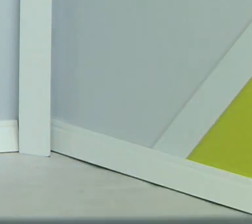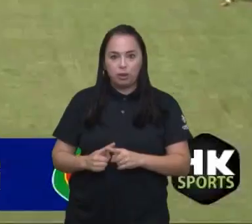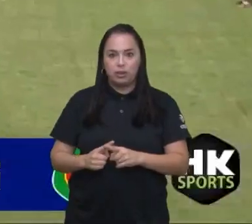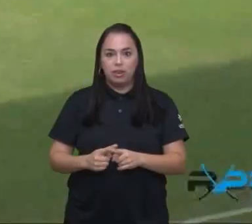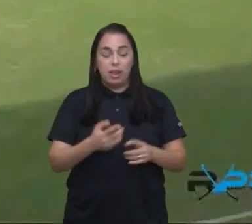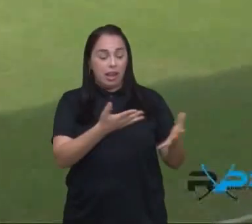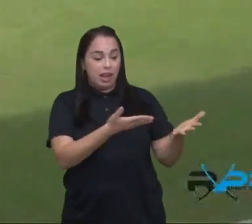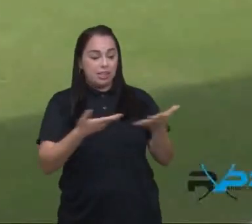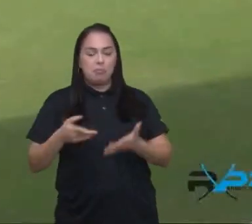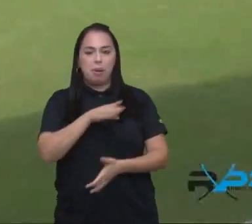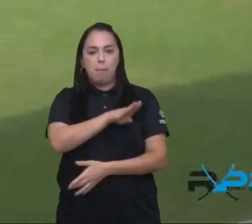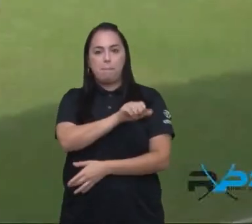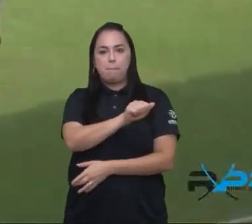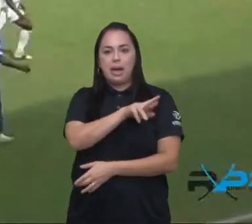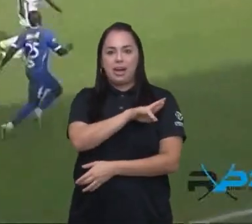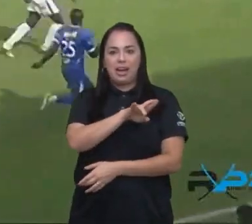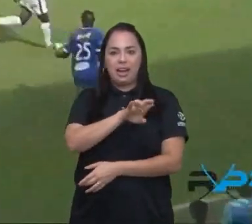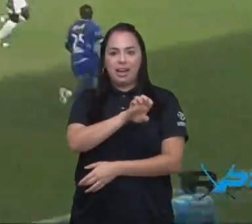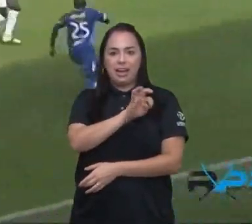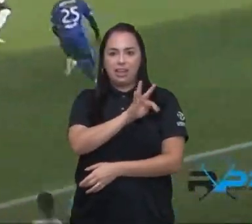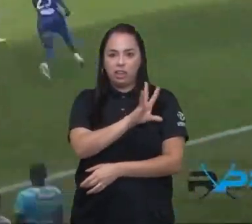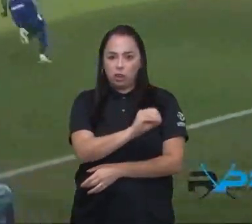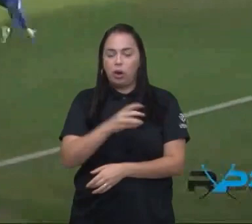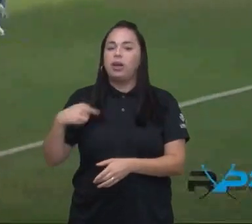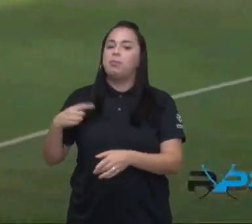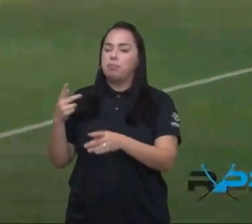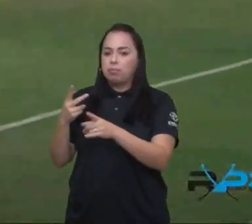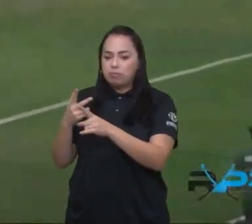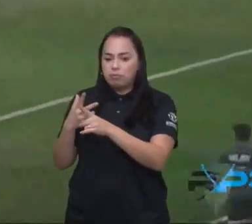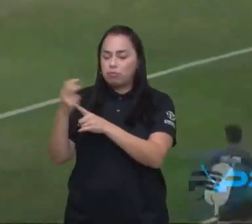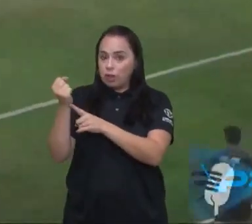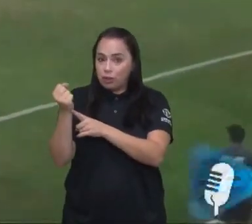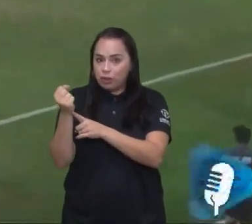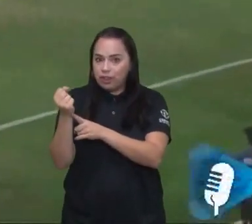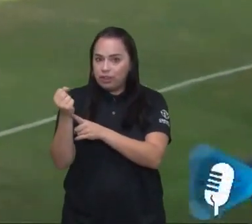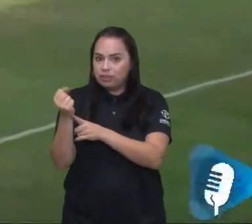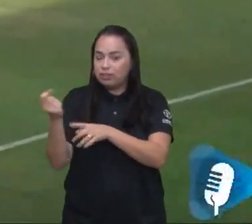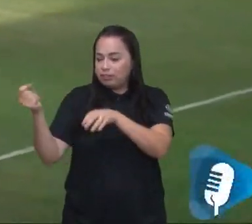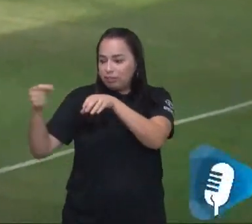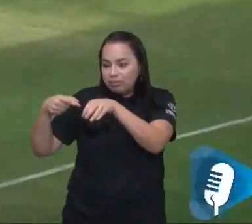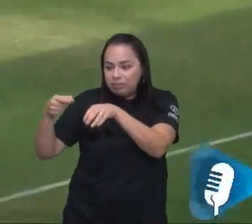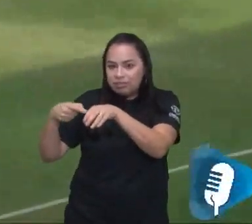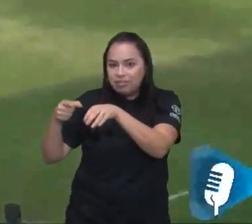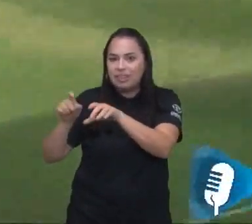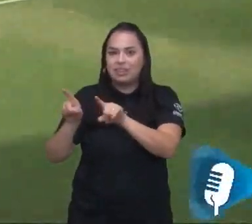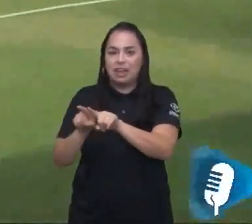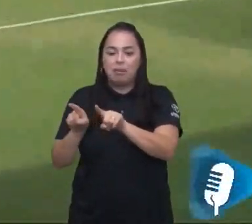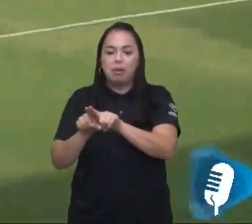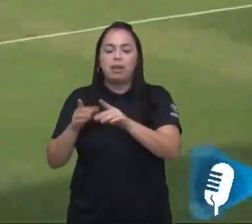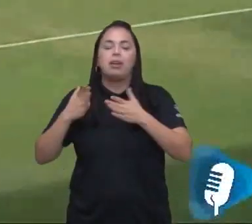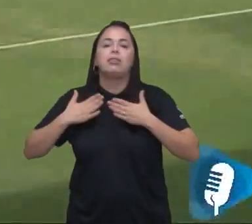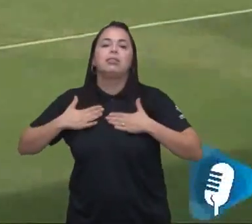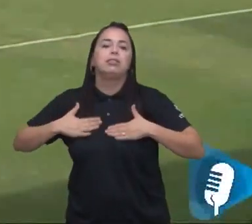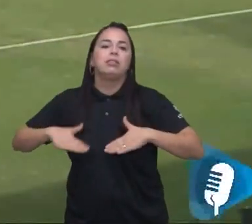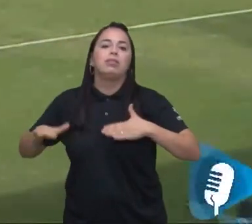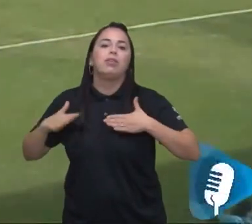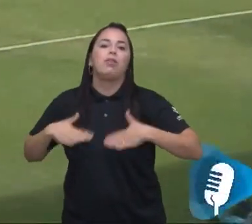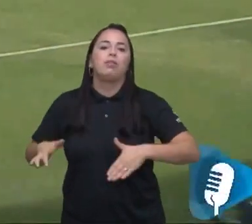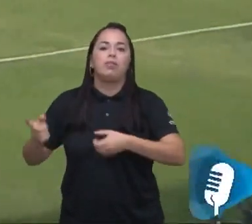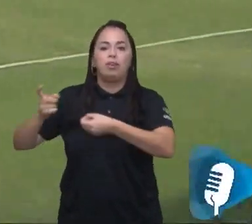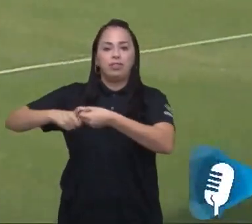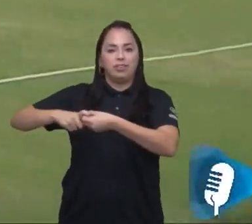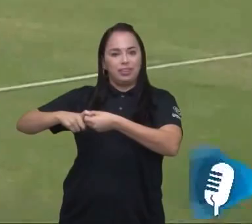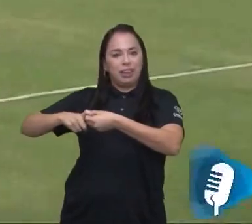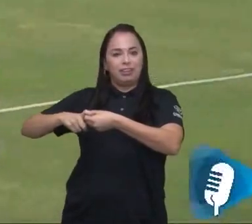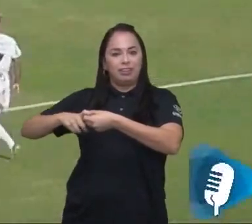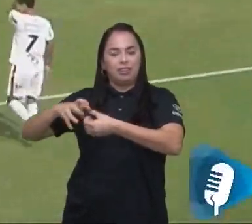o Barretos. Pedrinho marcou o gol do jogo e o São José voltava a vencer. E aparentemente a tranquilidade voltava ao